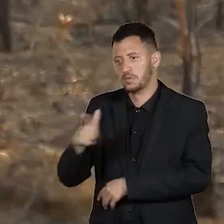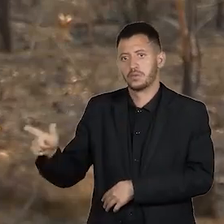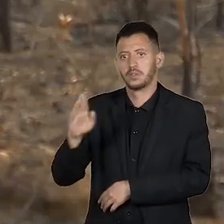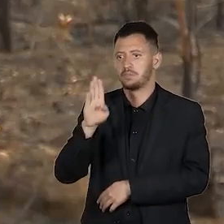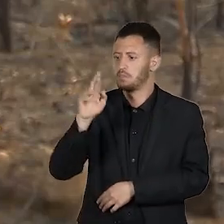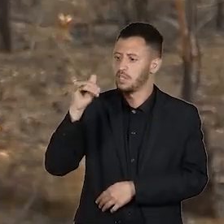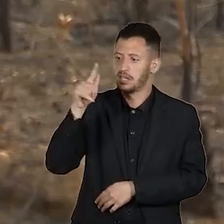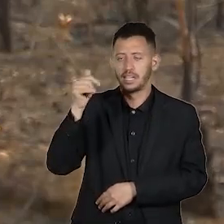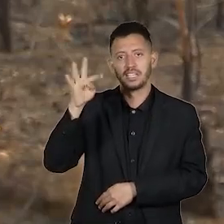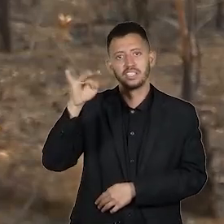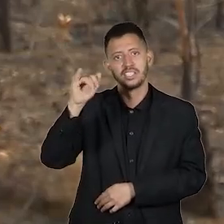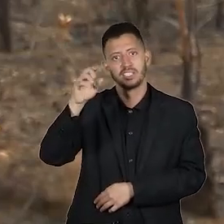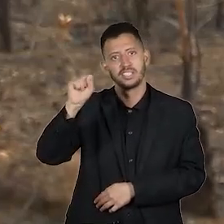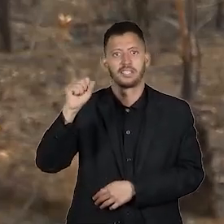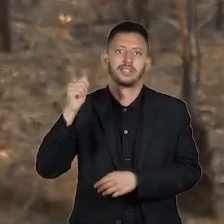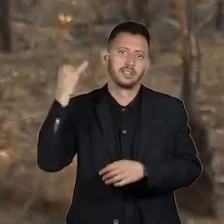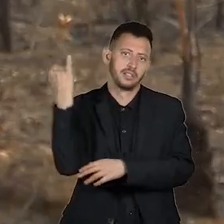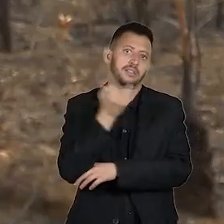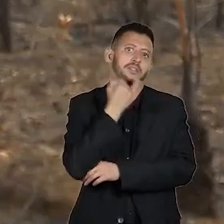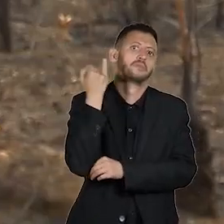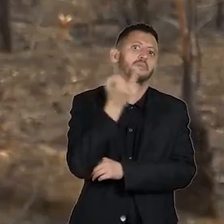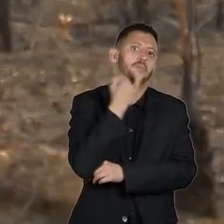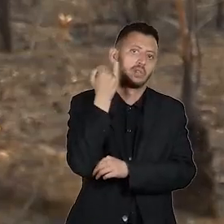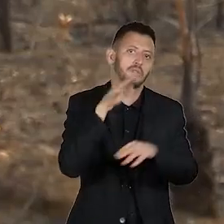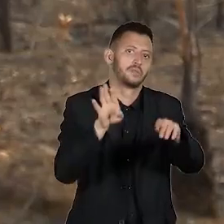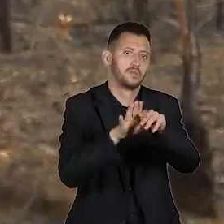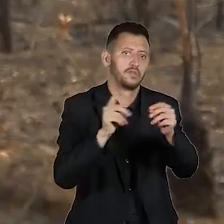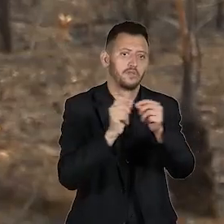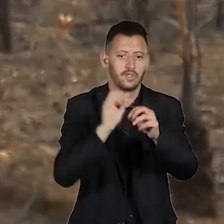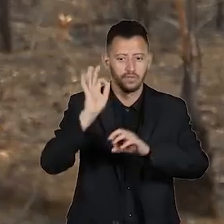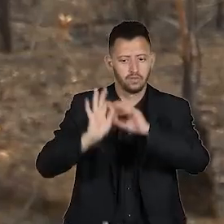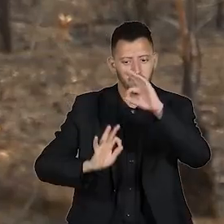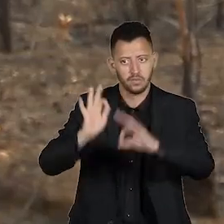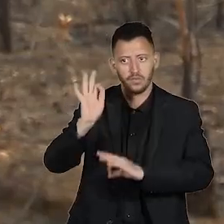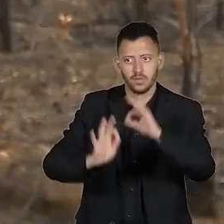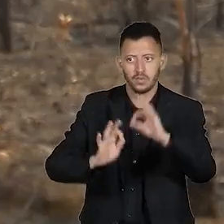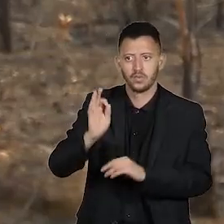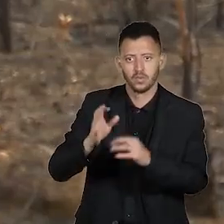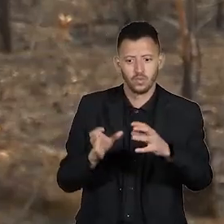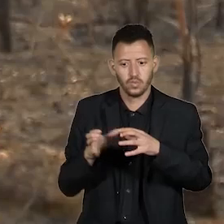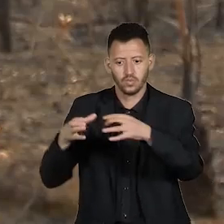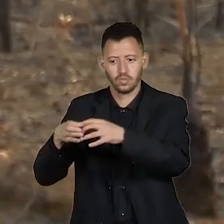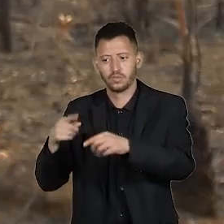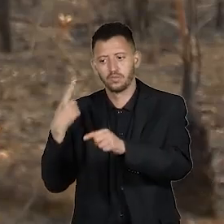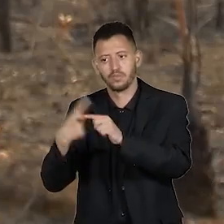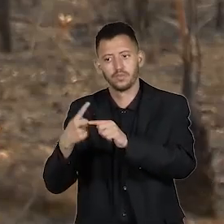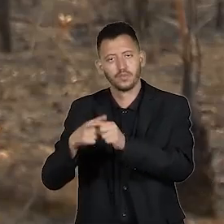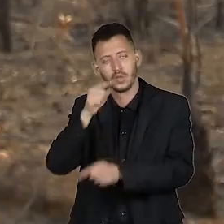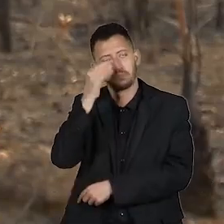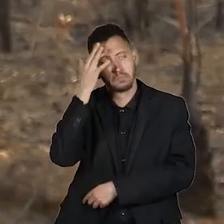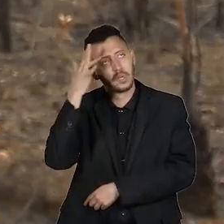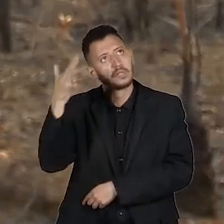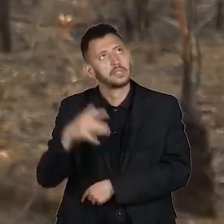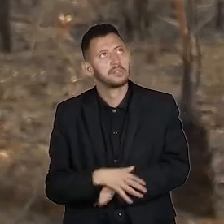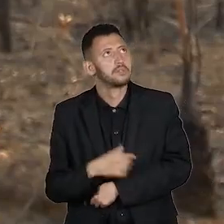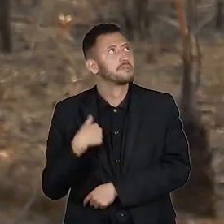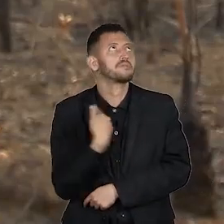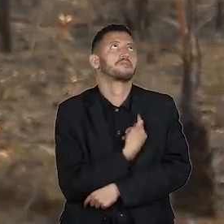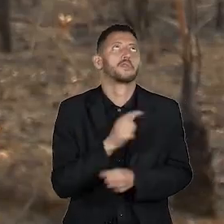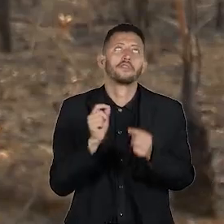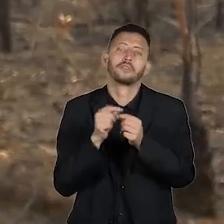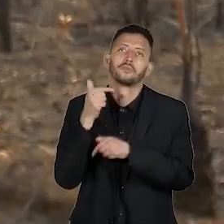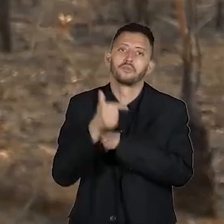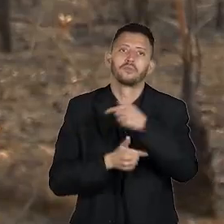de brigadistas é importantíssimo e por isso a gente faz essa coordenação em conjunto, porque imagina se a